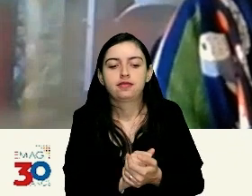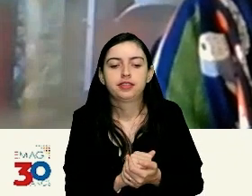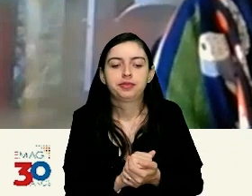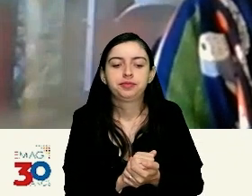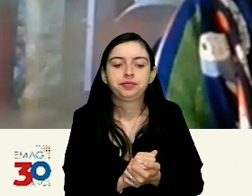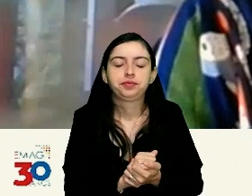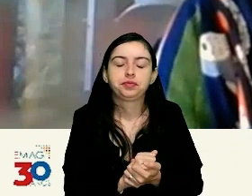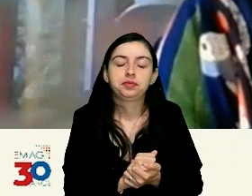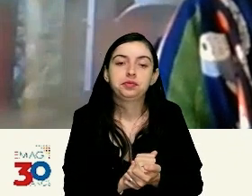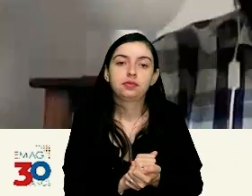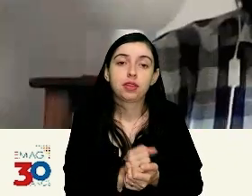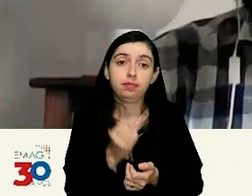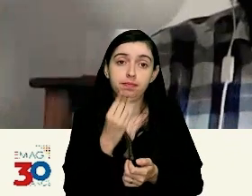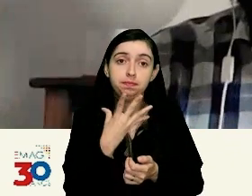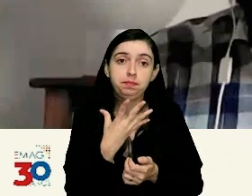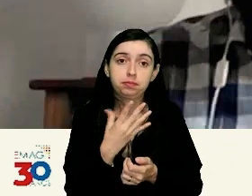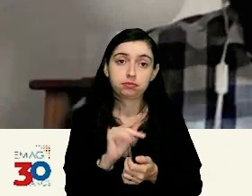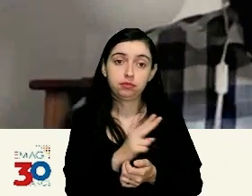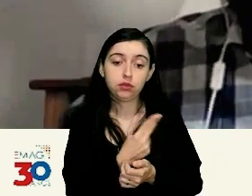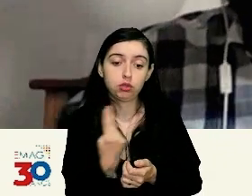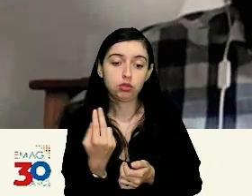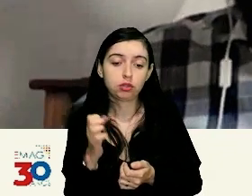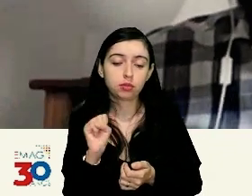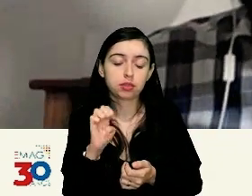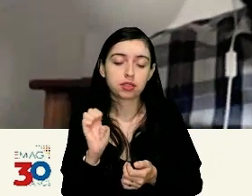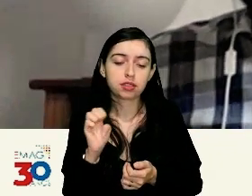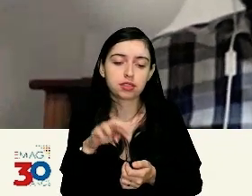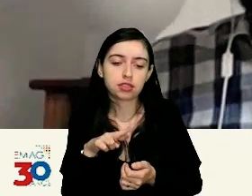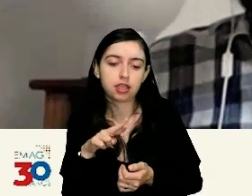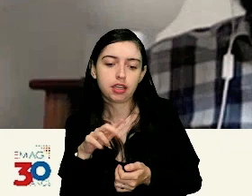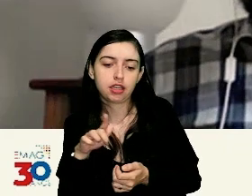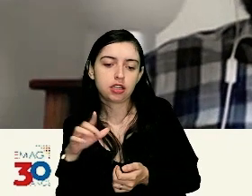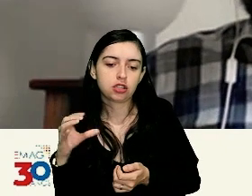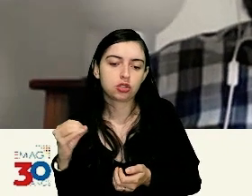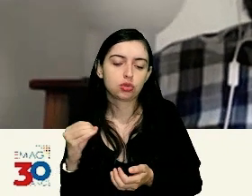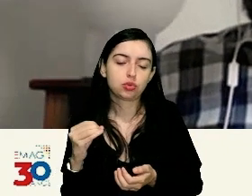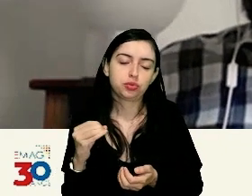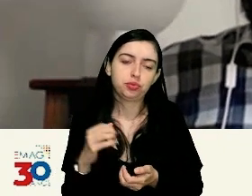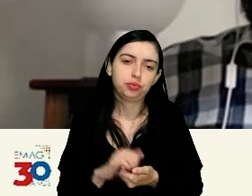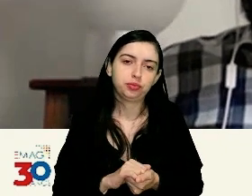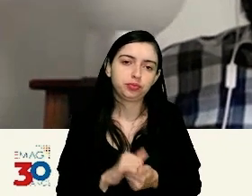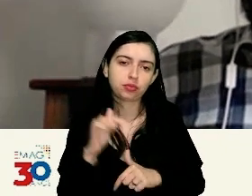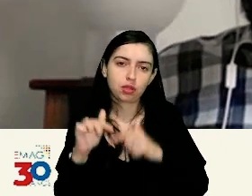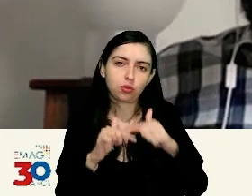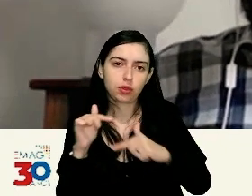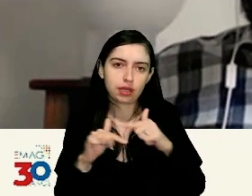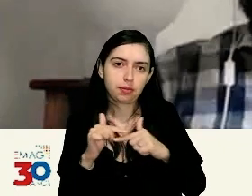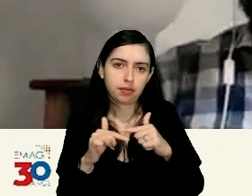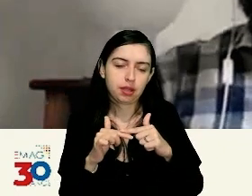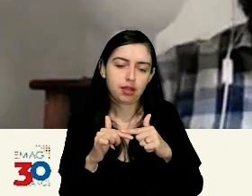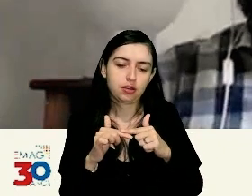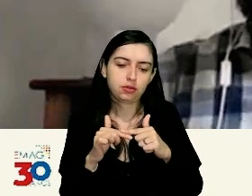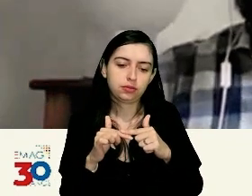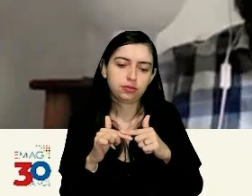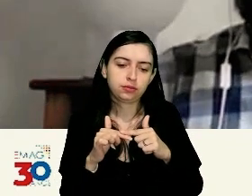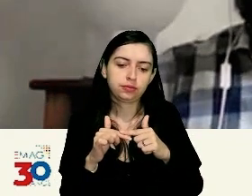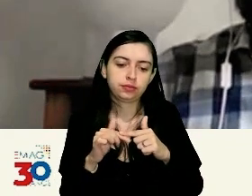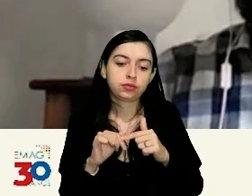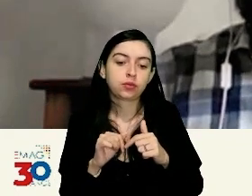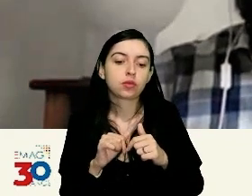Bom, meu nome é Sérgio, de novo. Eu trabalho na Justiça